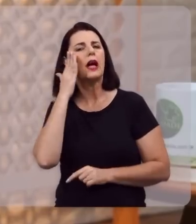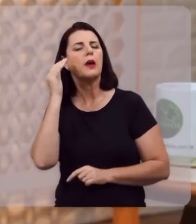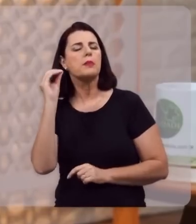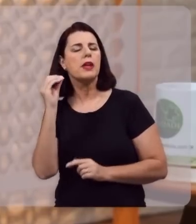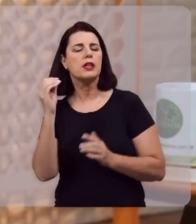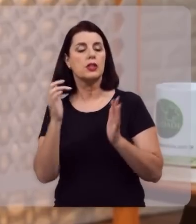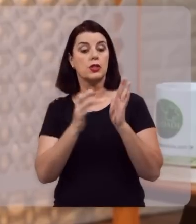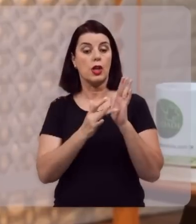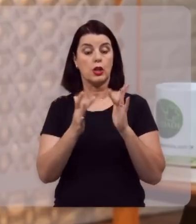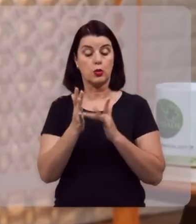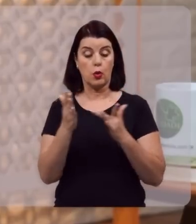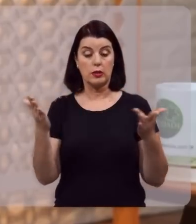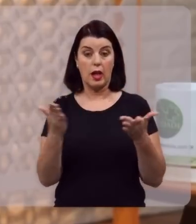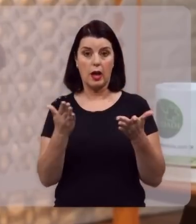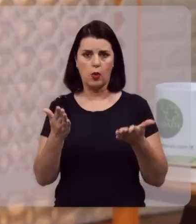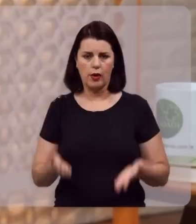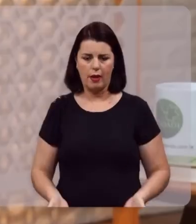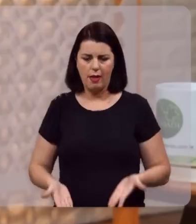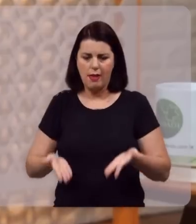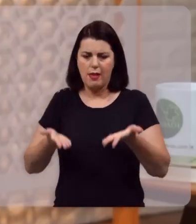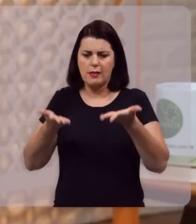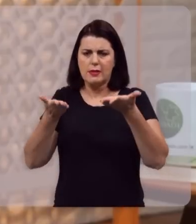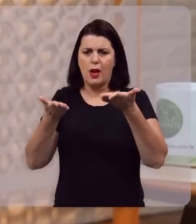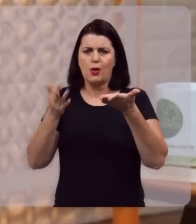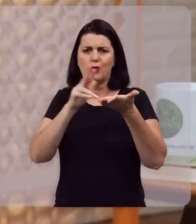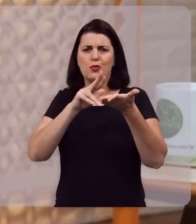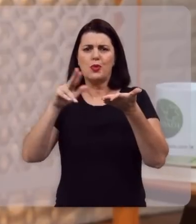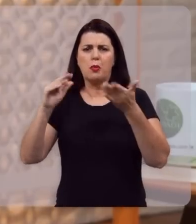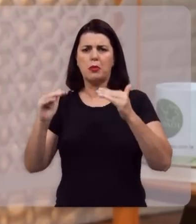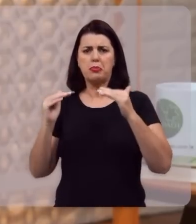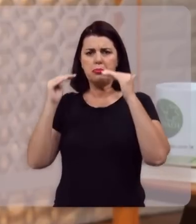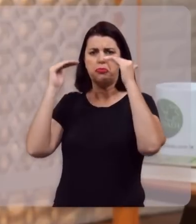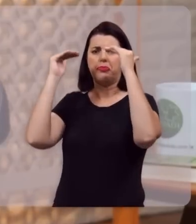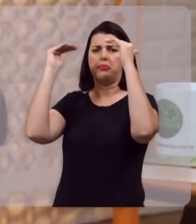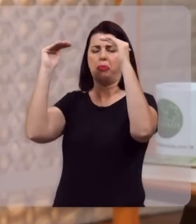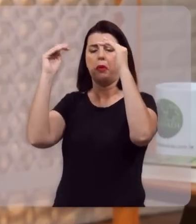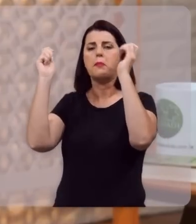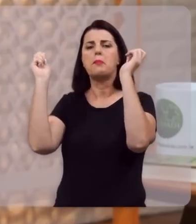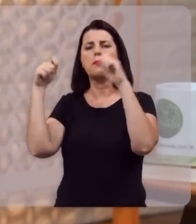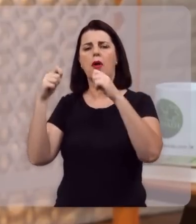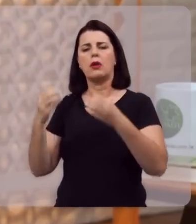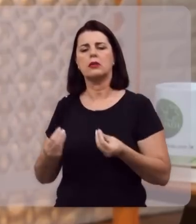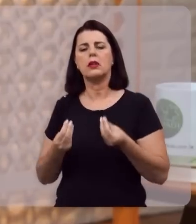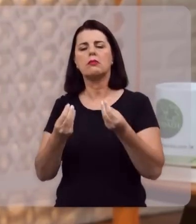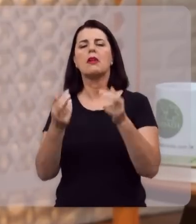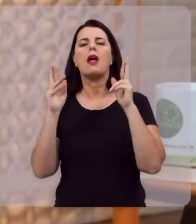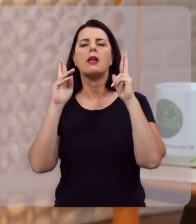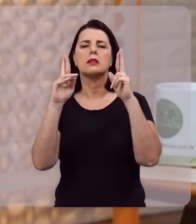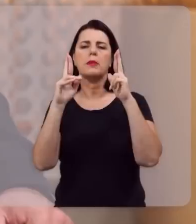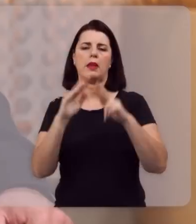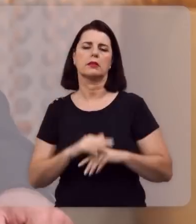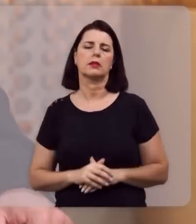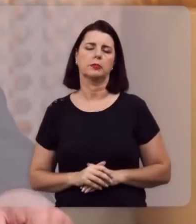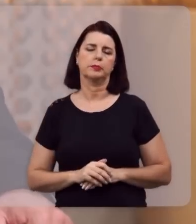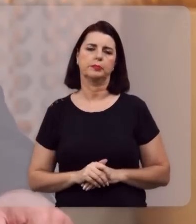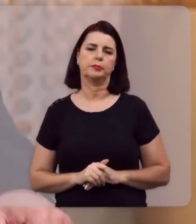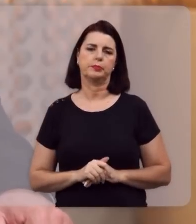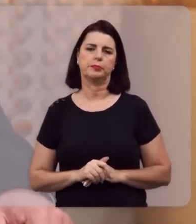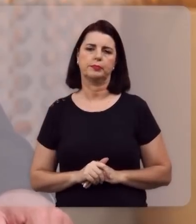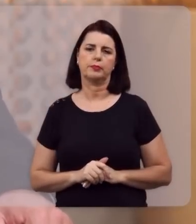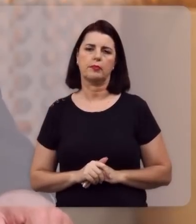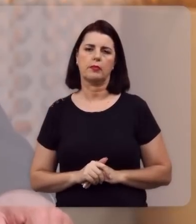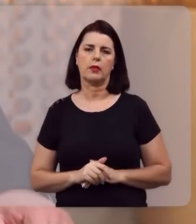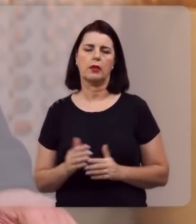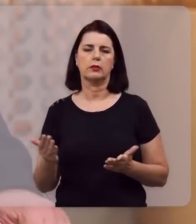tem agora o nome, né, exaltado acima de todo nome pode nos trazer esperança?